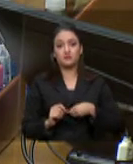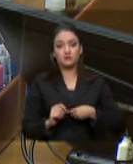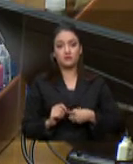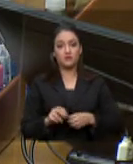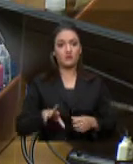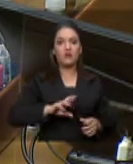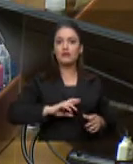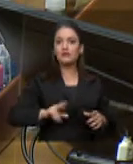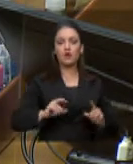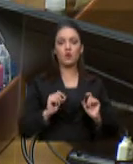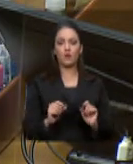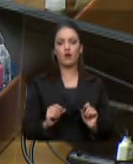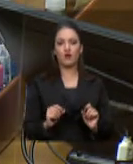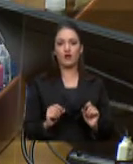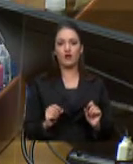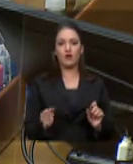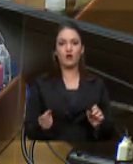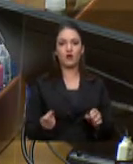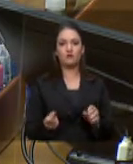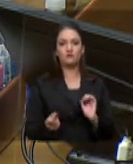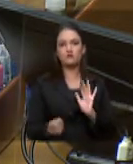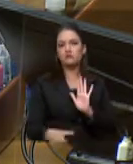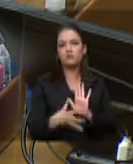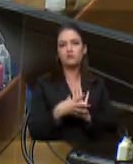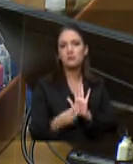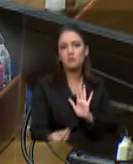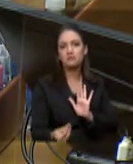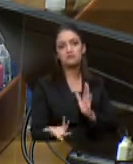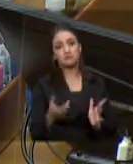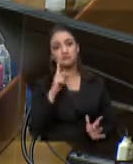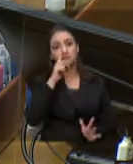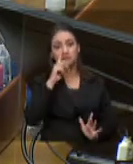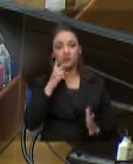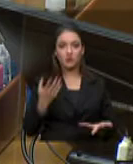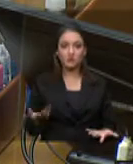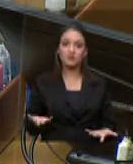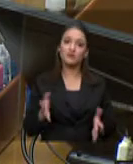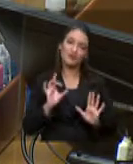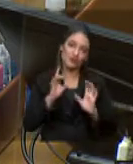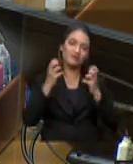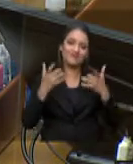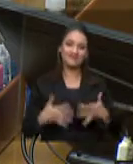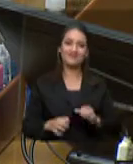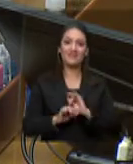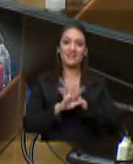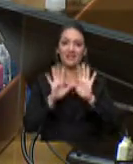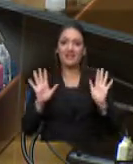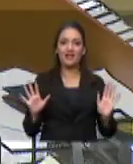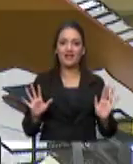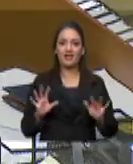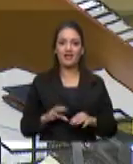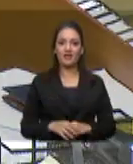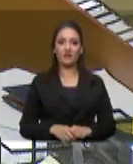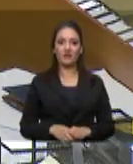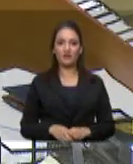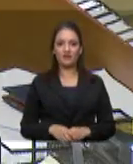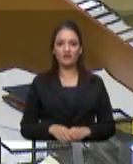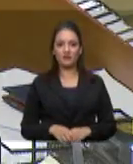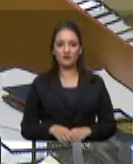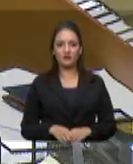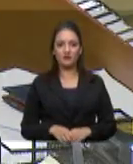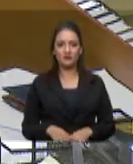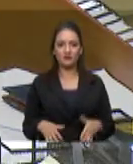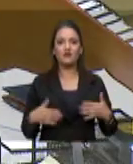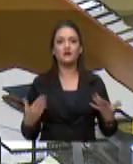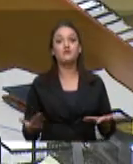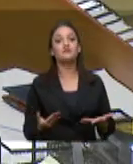poderia se constituir, como Vossa Excelência disse, um perigoso precedente. Apenas para deixar claro. Talvez não tenha ficado claro,